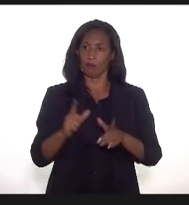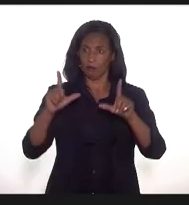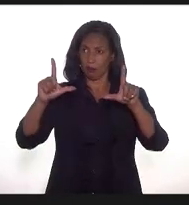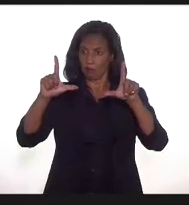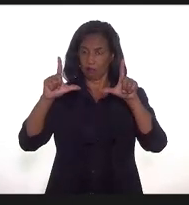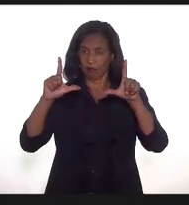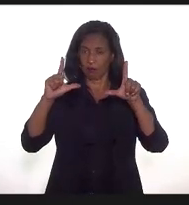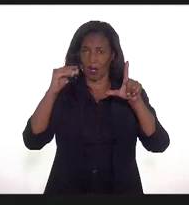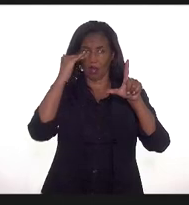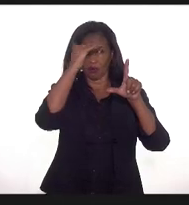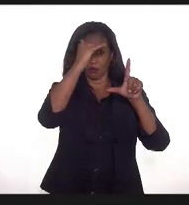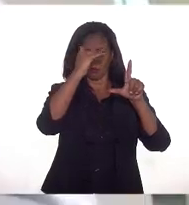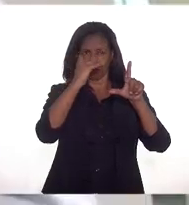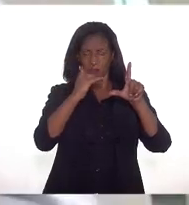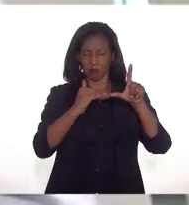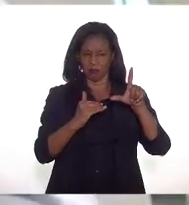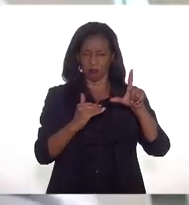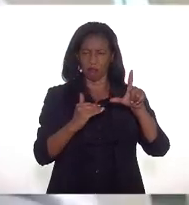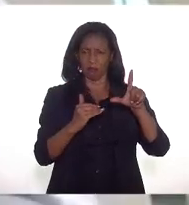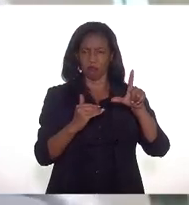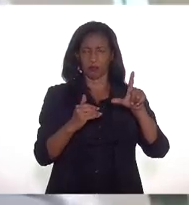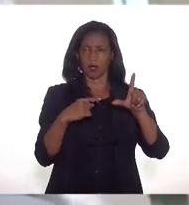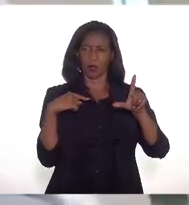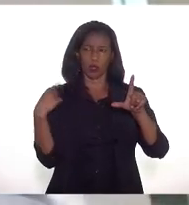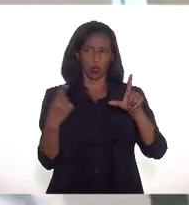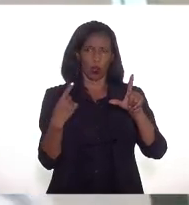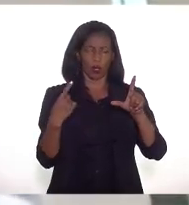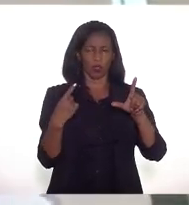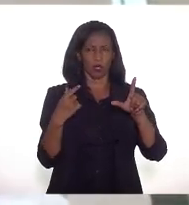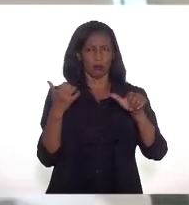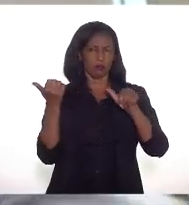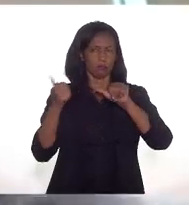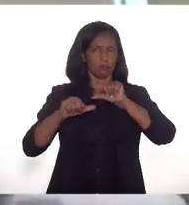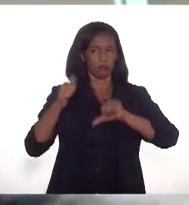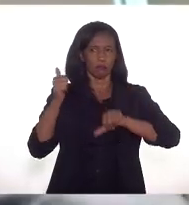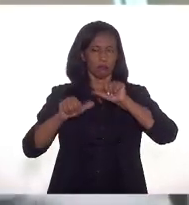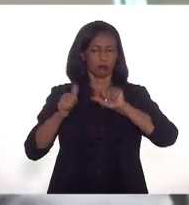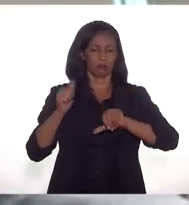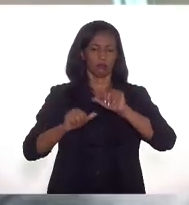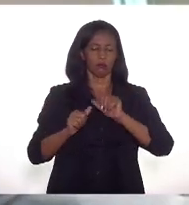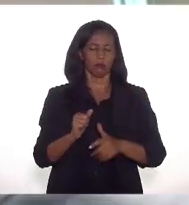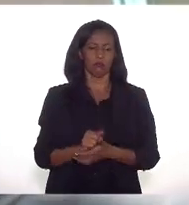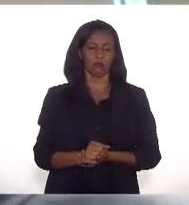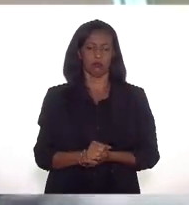projeção. A nossa expectativa é que